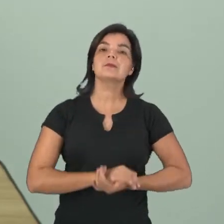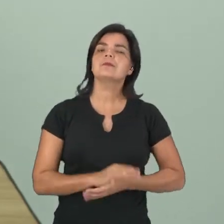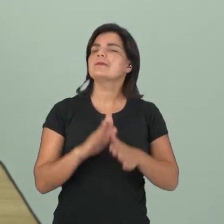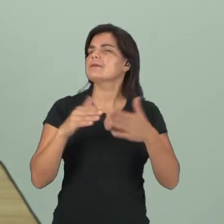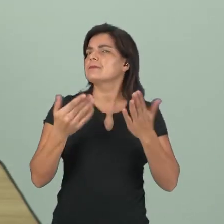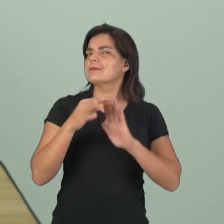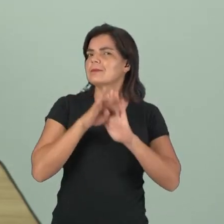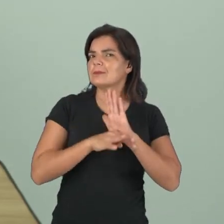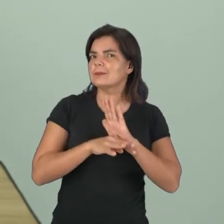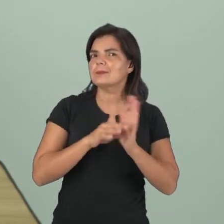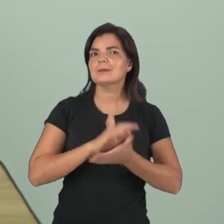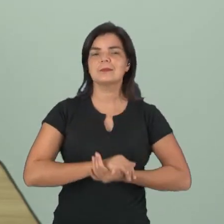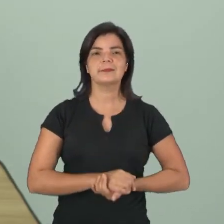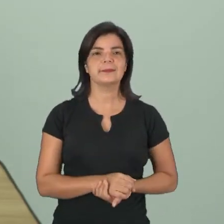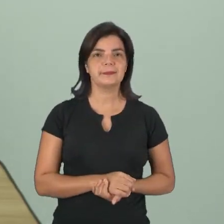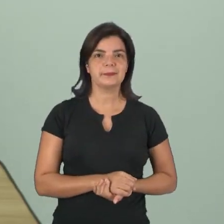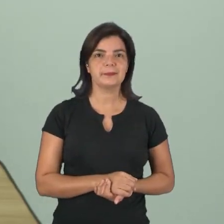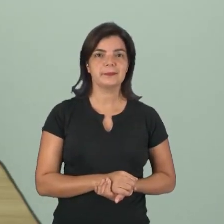Qual é o texto?